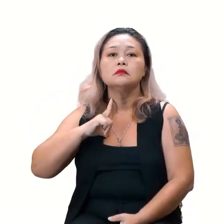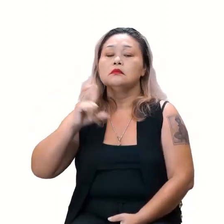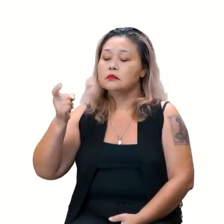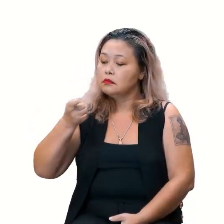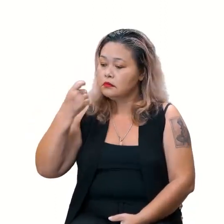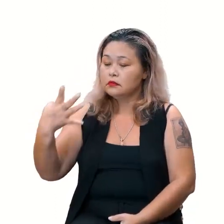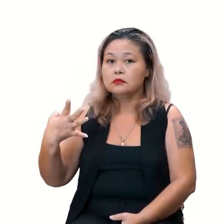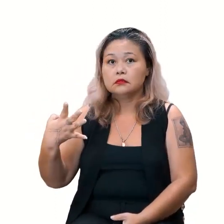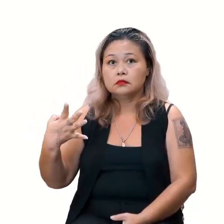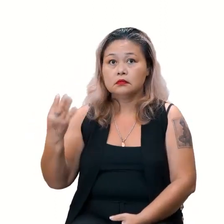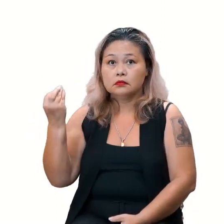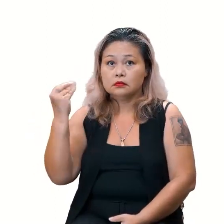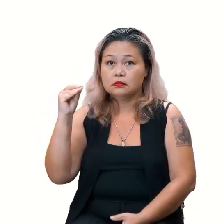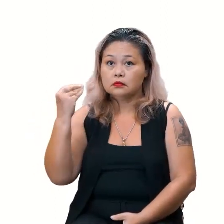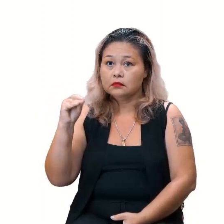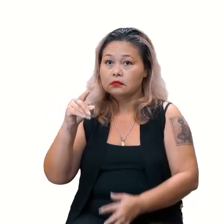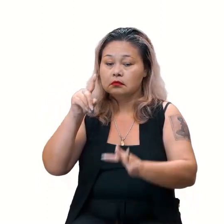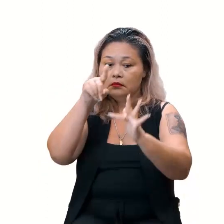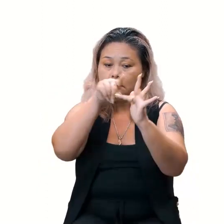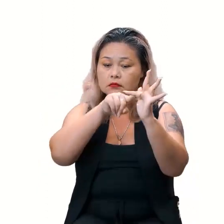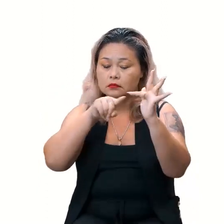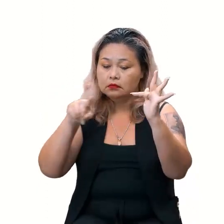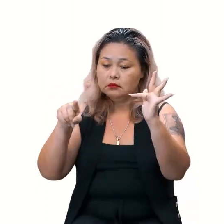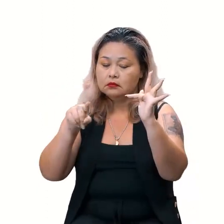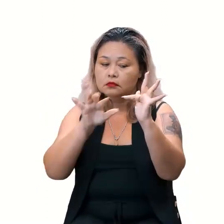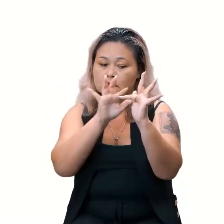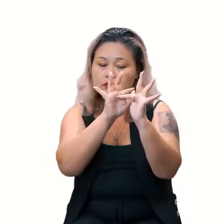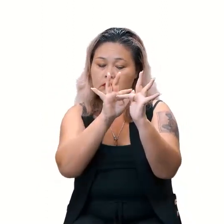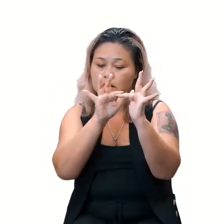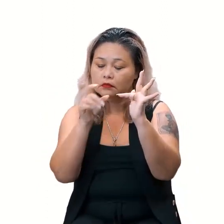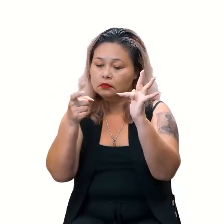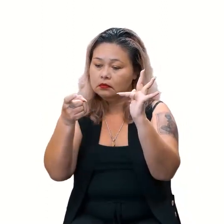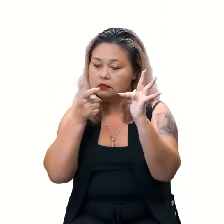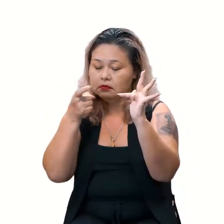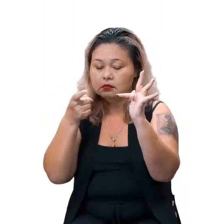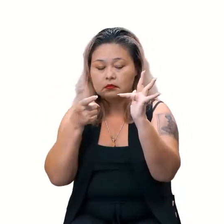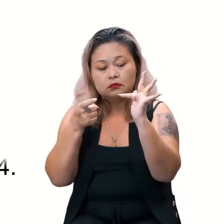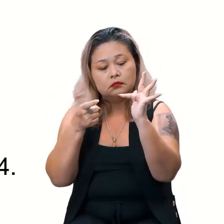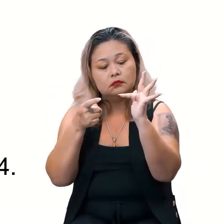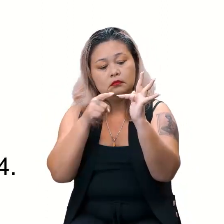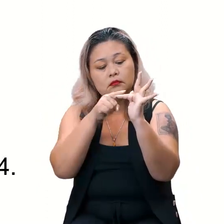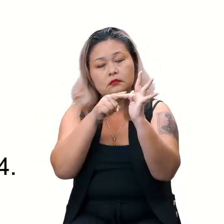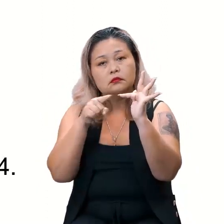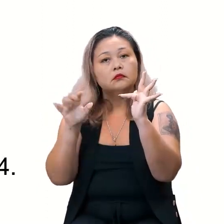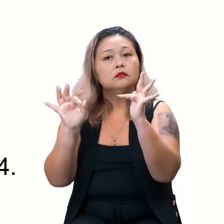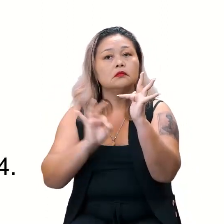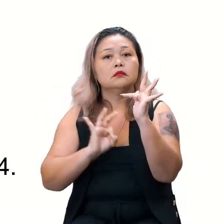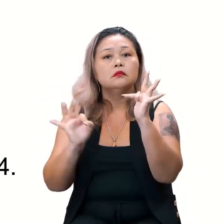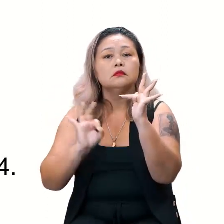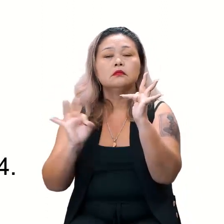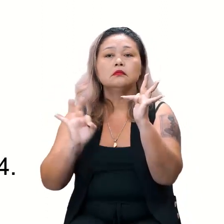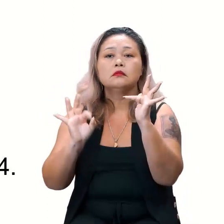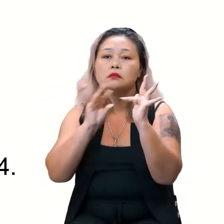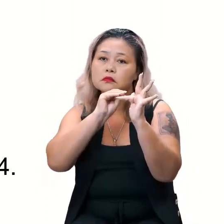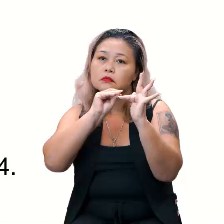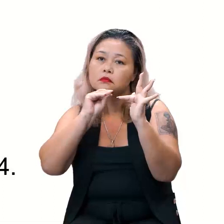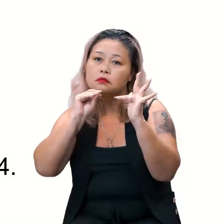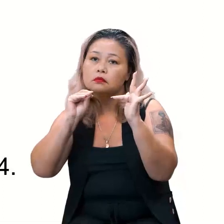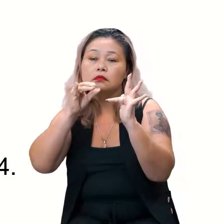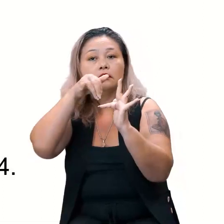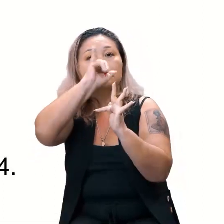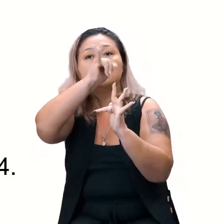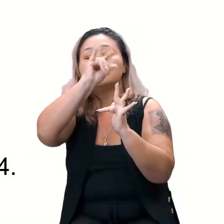no gráfico da função vai tocar o eixo x, não vai ter deslocamento em y.